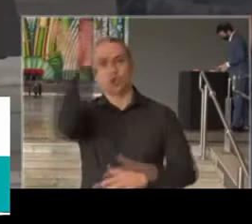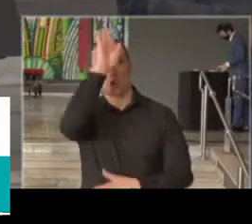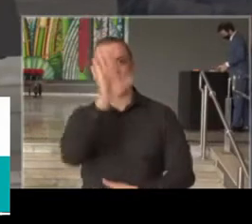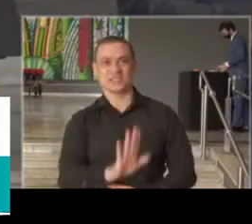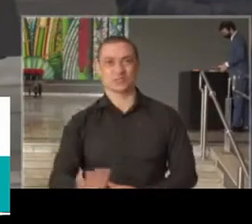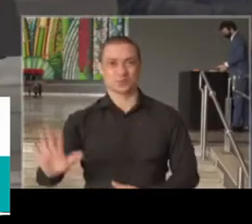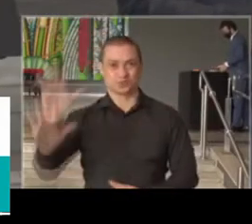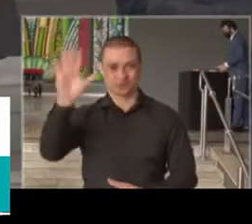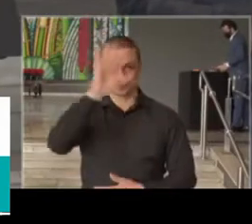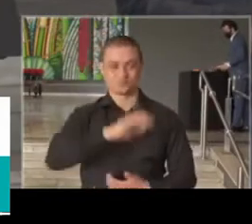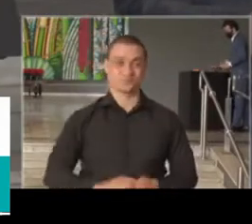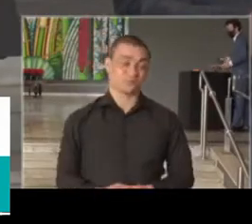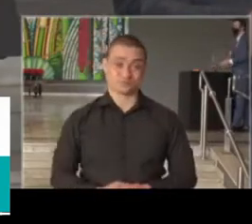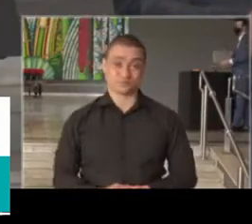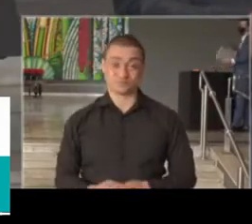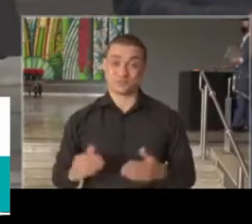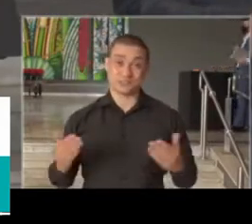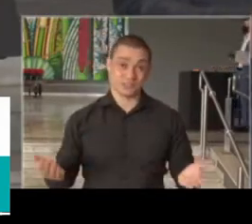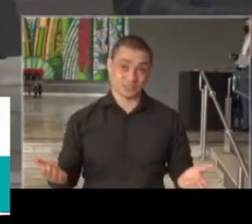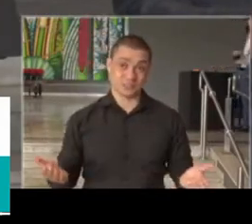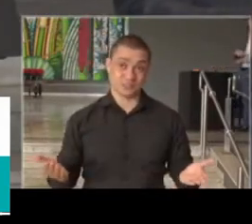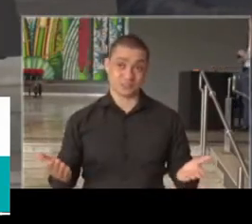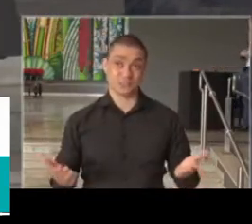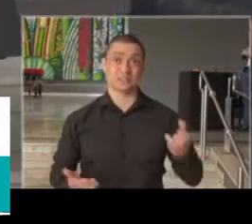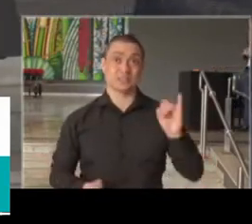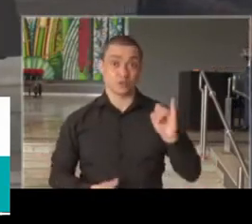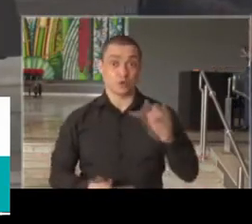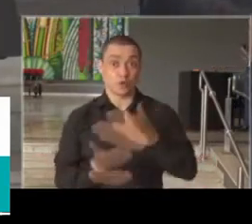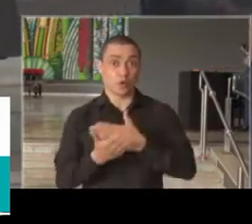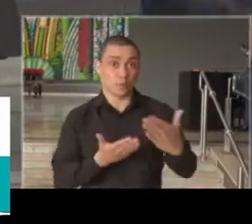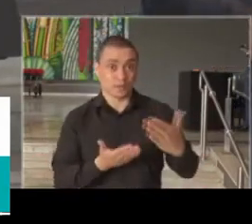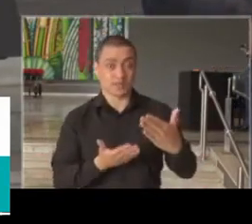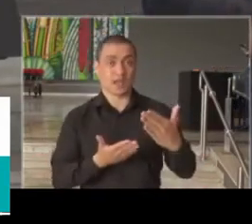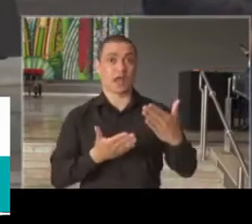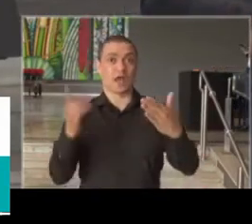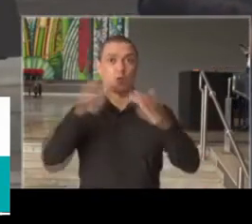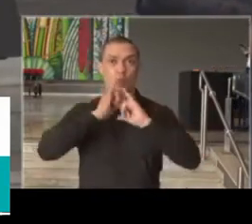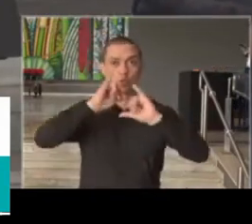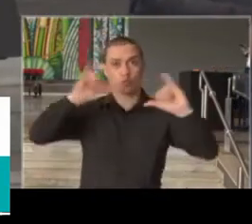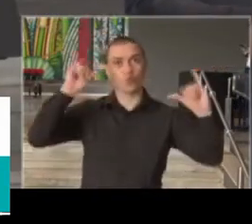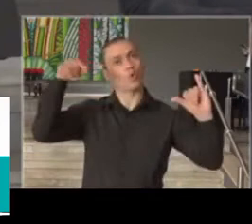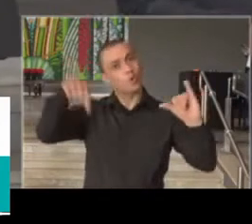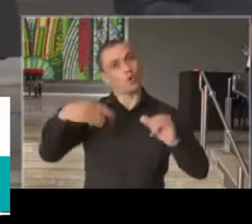Brasil. E isso hoje se consubstancia nesse anúncio.